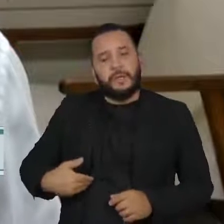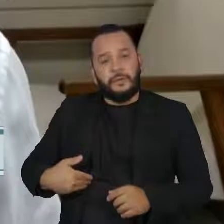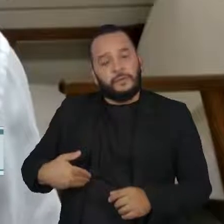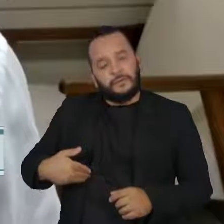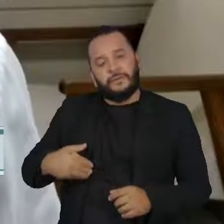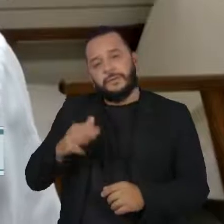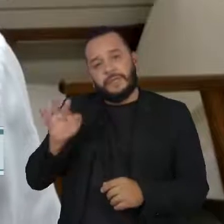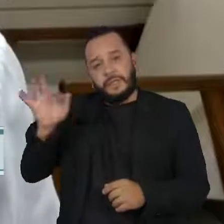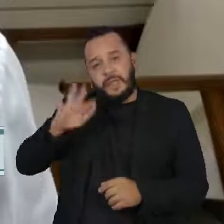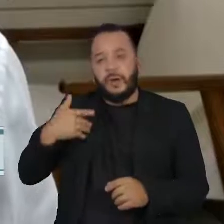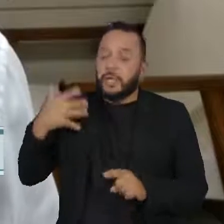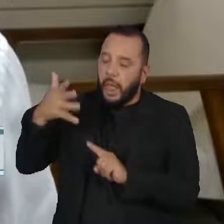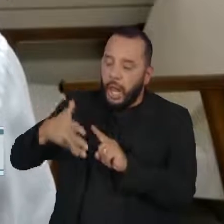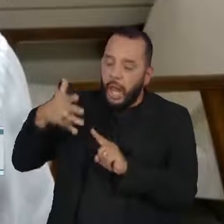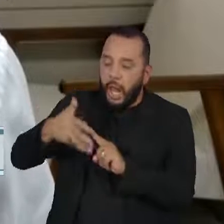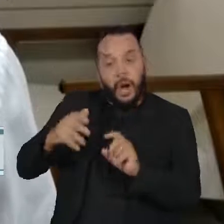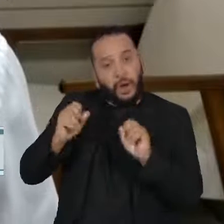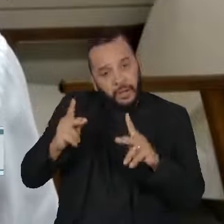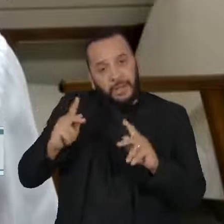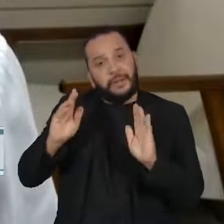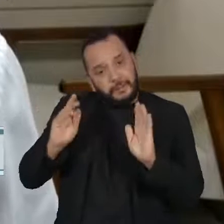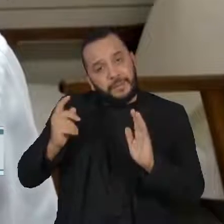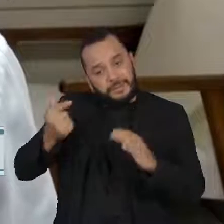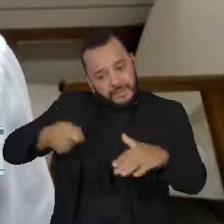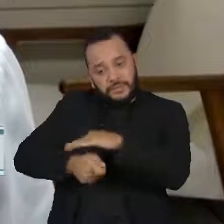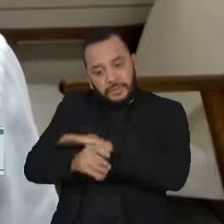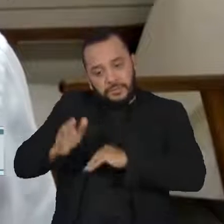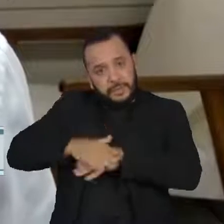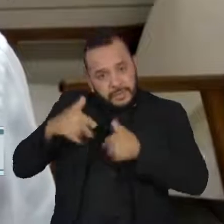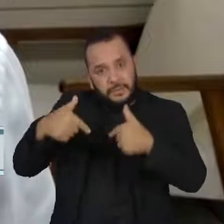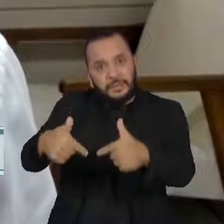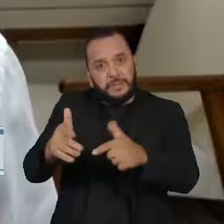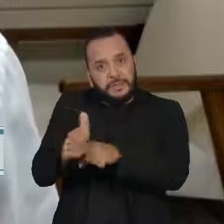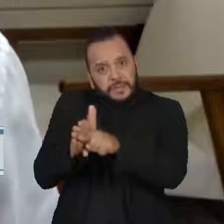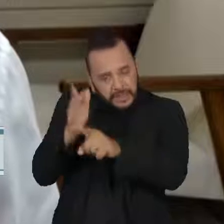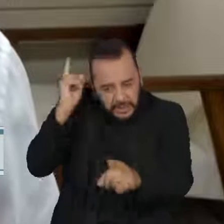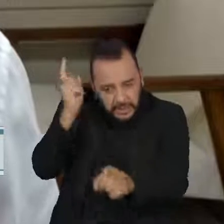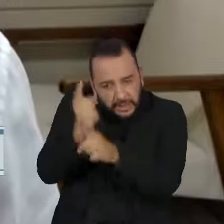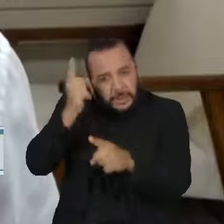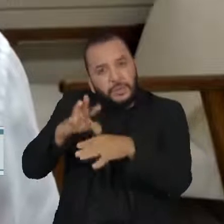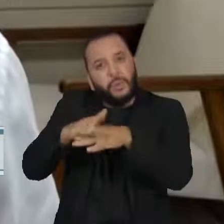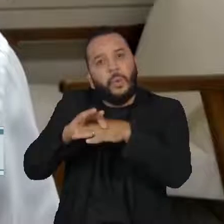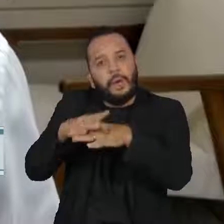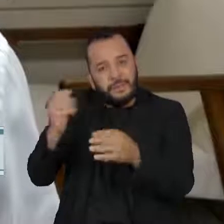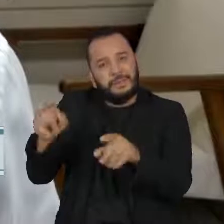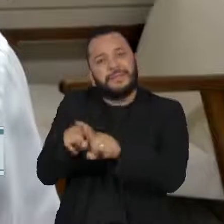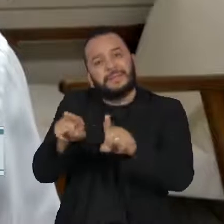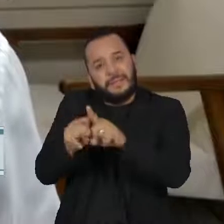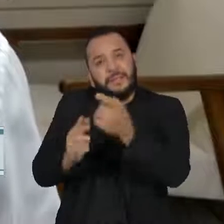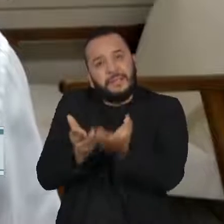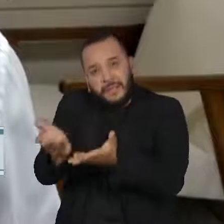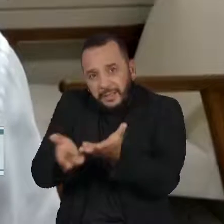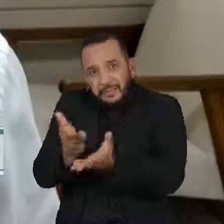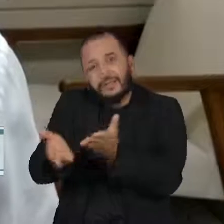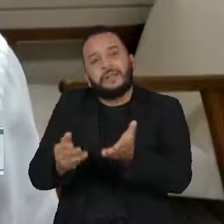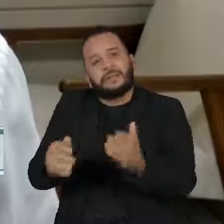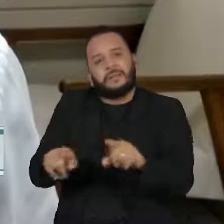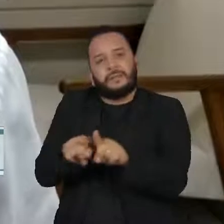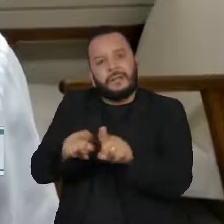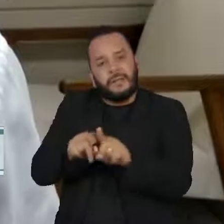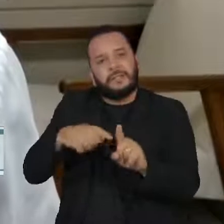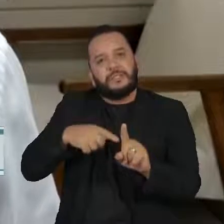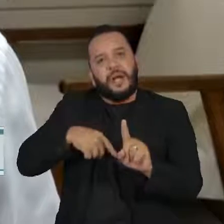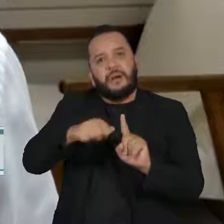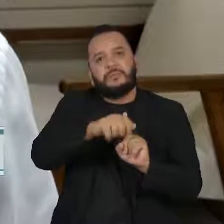investimento maciço para levar diagnóstico à população, para levar o tratamento e reduzir a transmissão